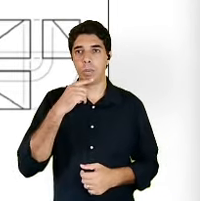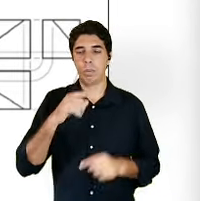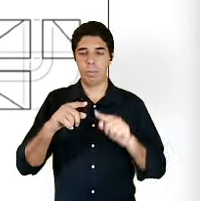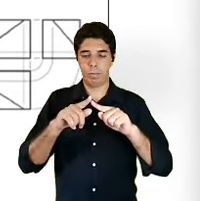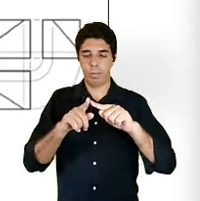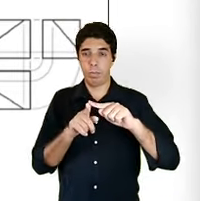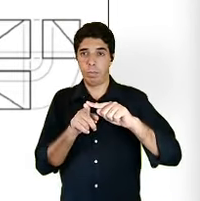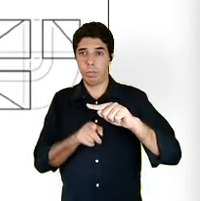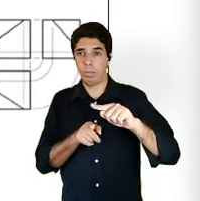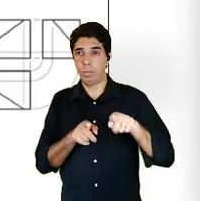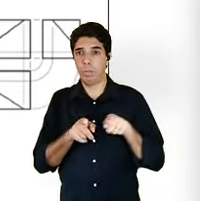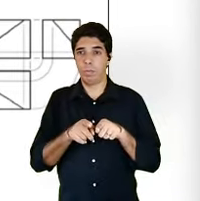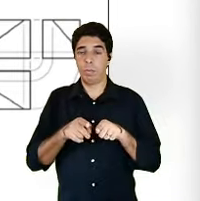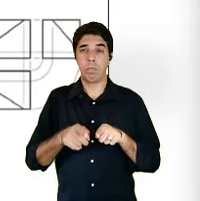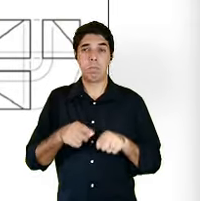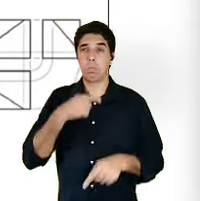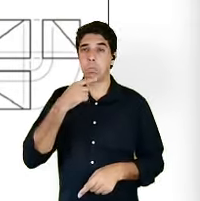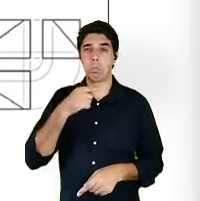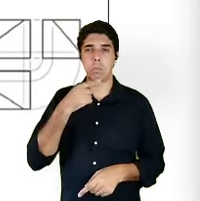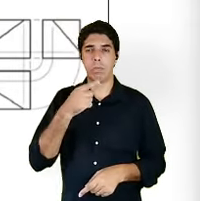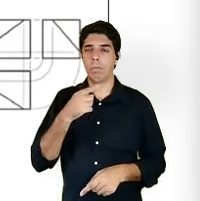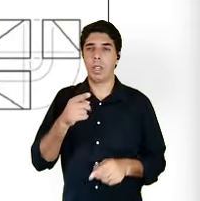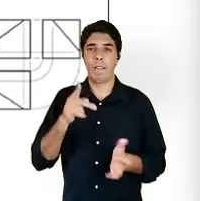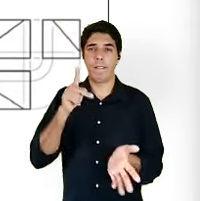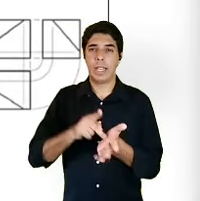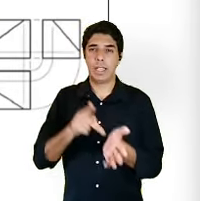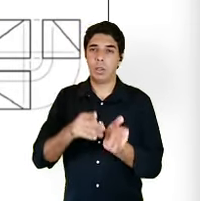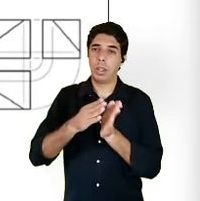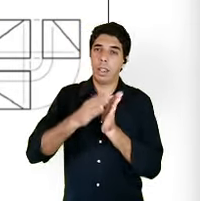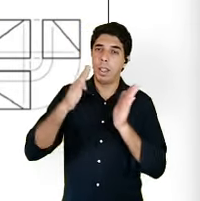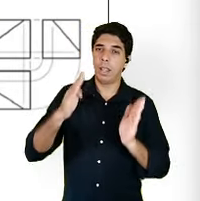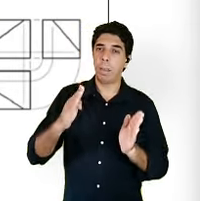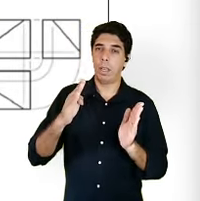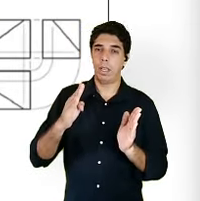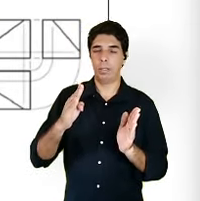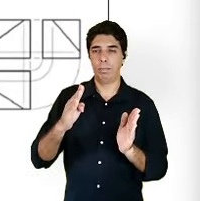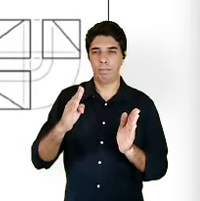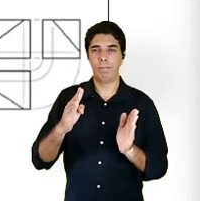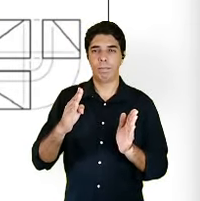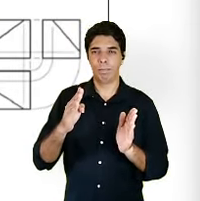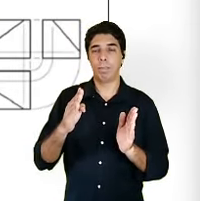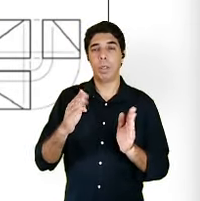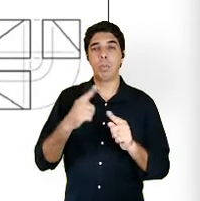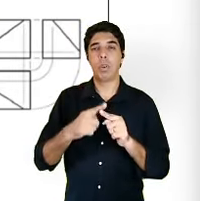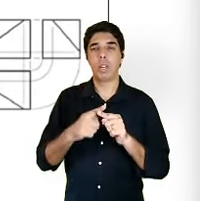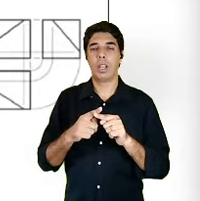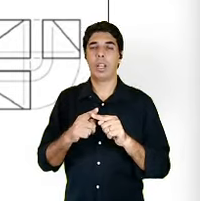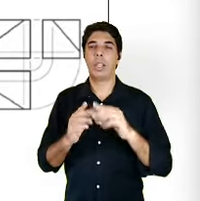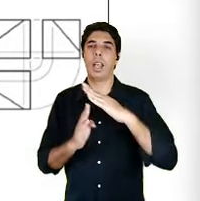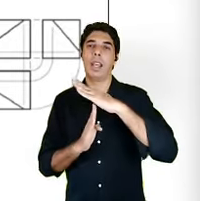conseguir representar a verdadeira grandeza dessa superfície inclinada.